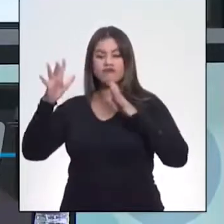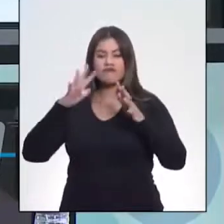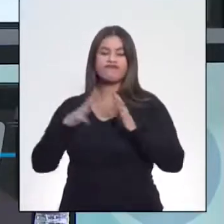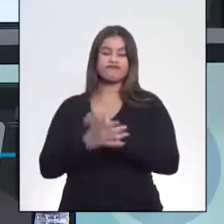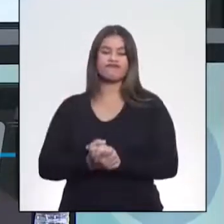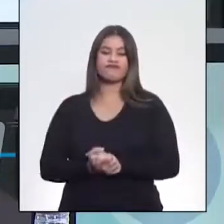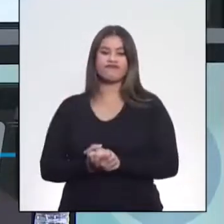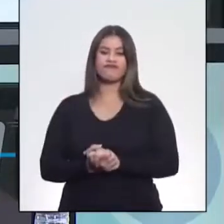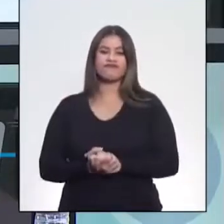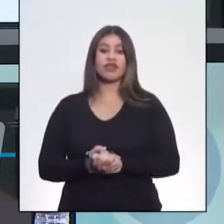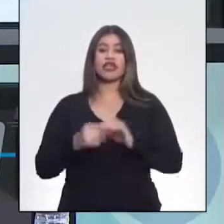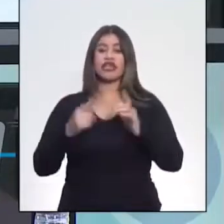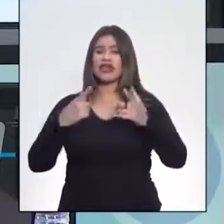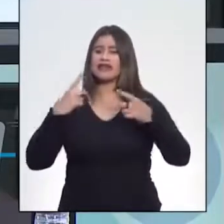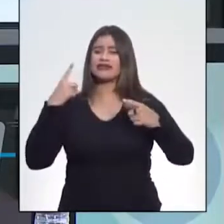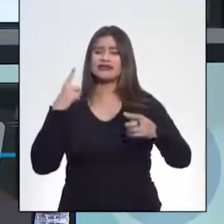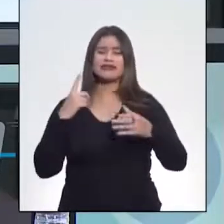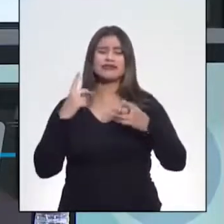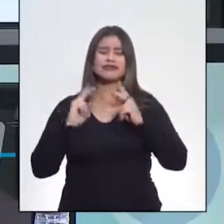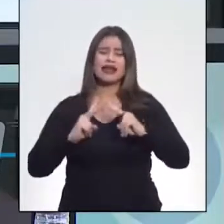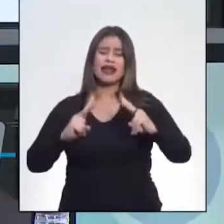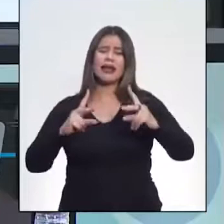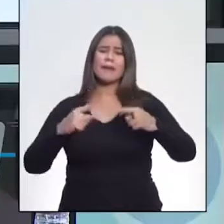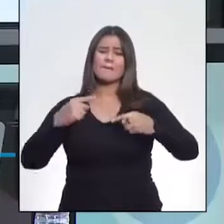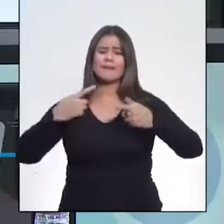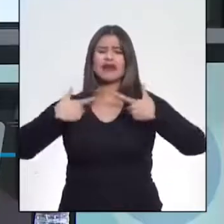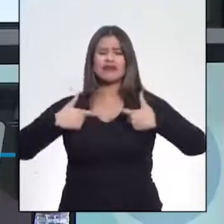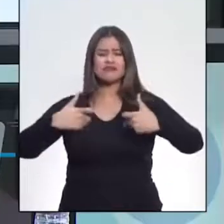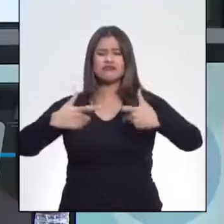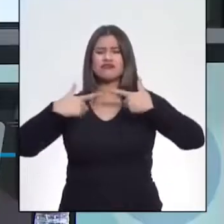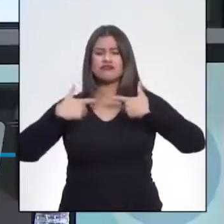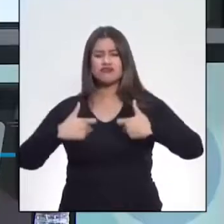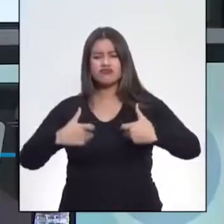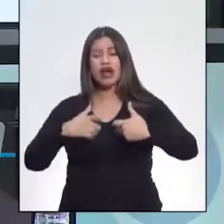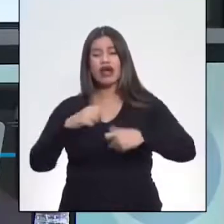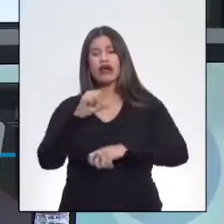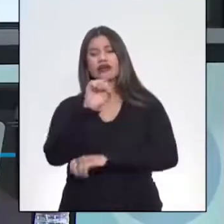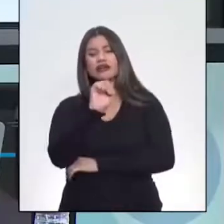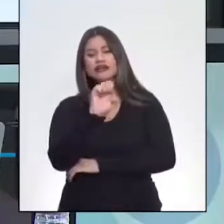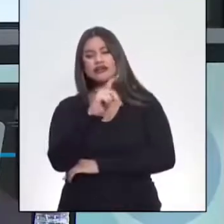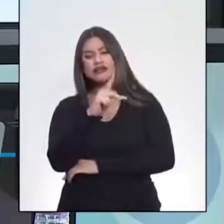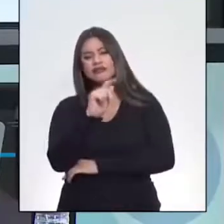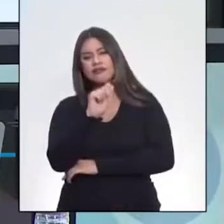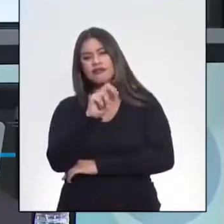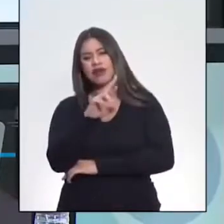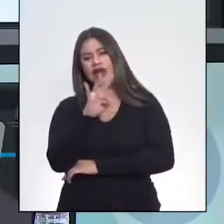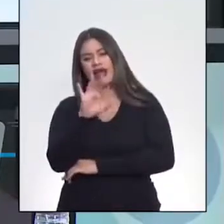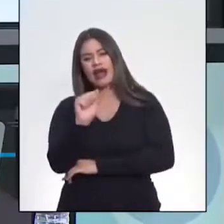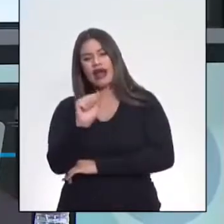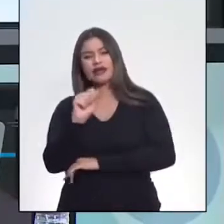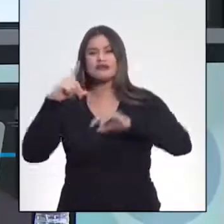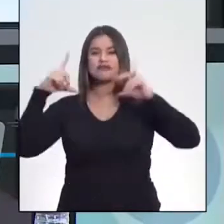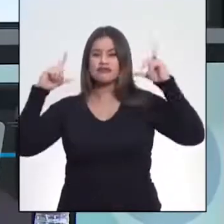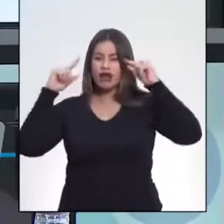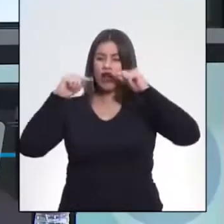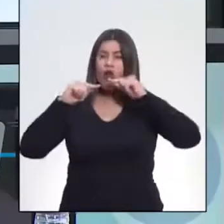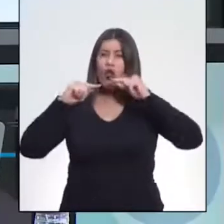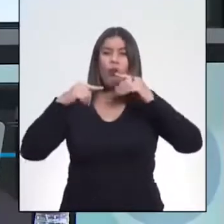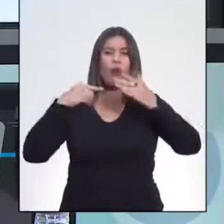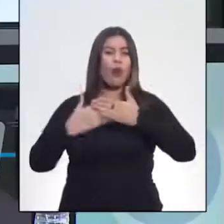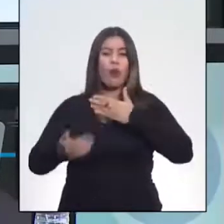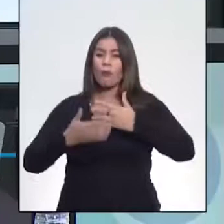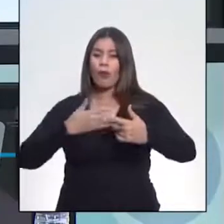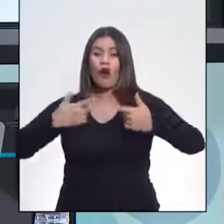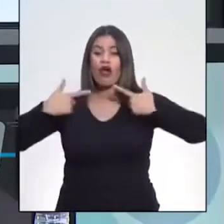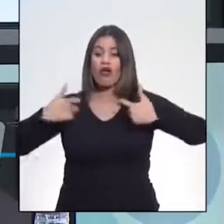maiores e ela sempre brigavam entre si ti a guerras entre eles só que quando anunciava as Olimpíadas podia